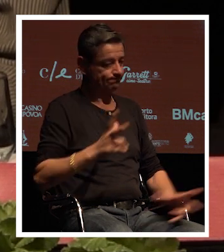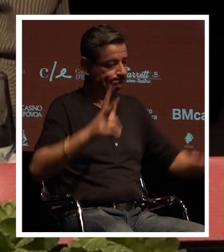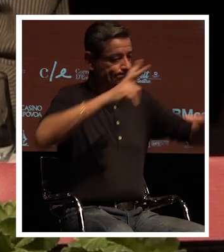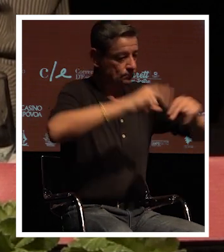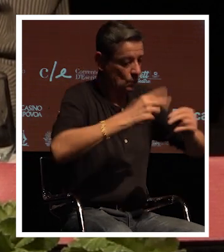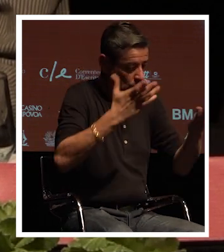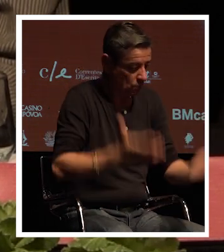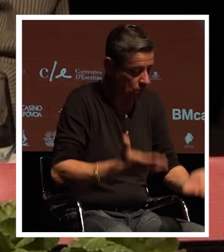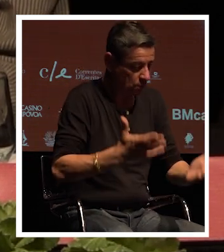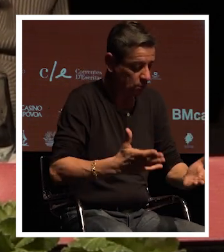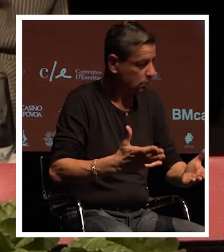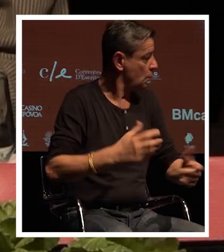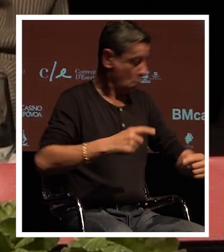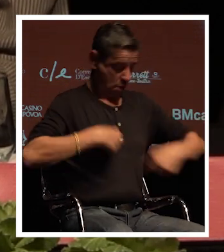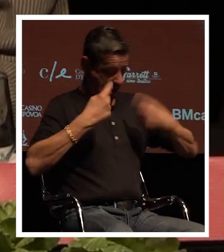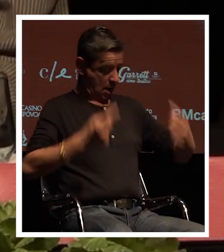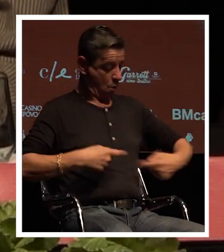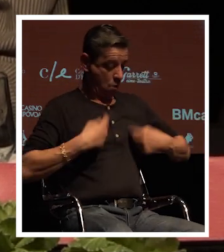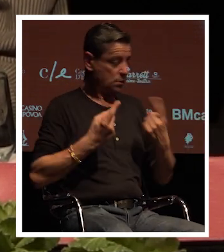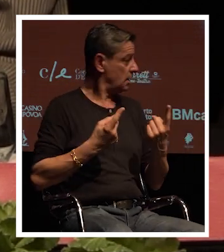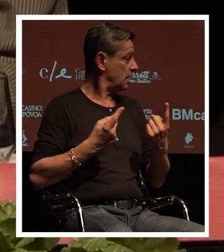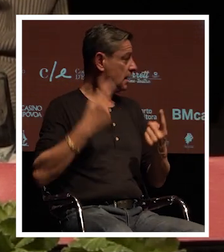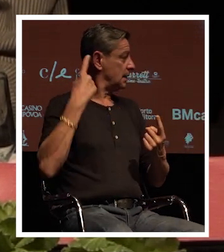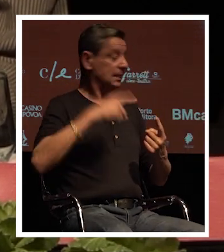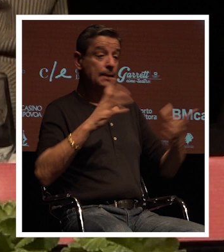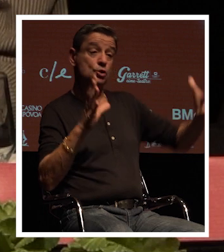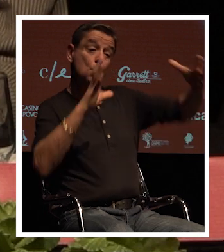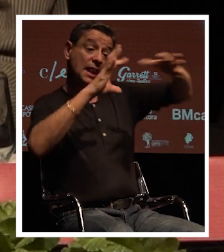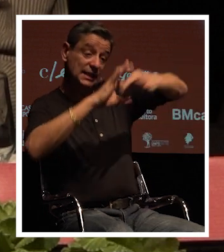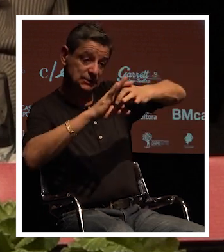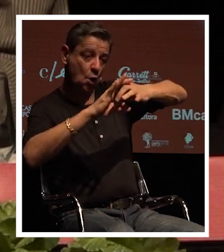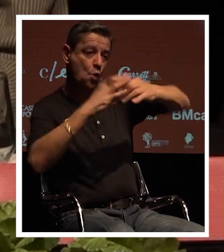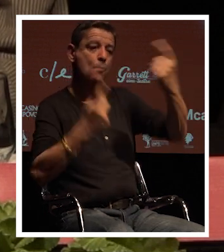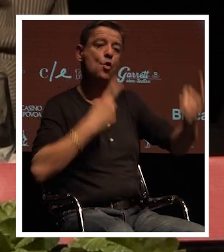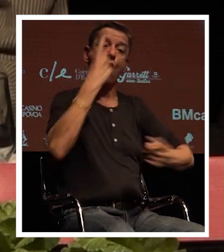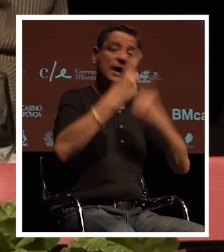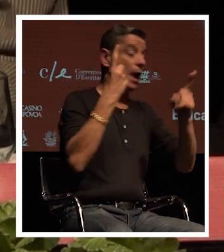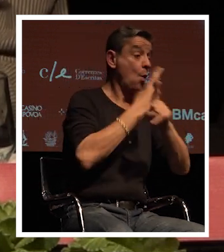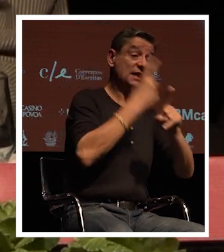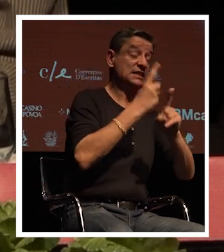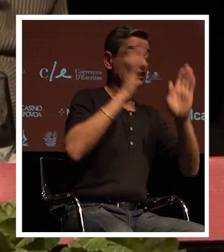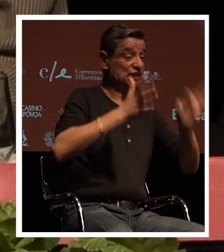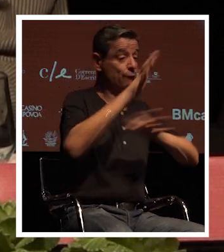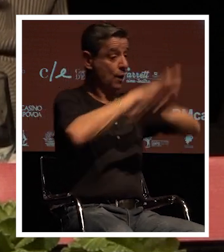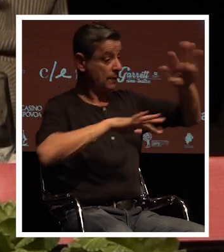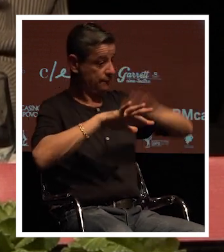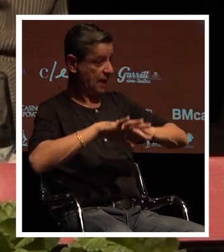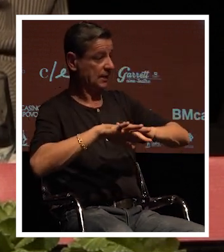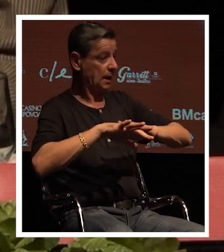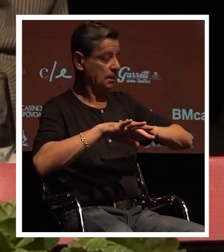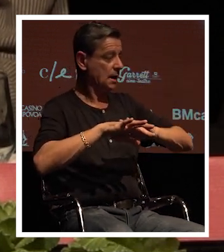nós não podemos partir de de um eu nós temos que de facto ter uma ligação com qualquer coisa que já foi feita há um ouro à nossa